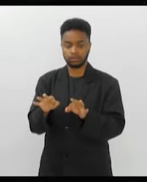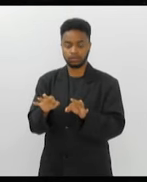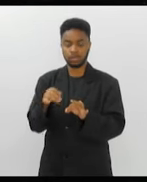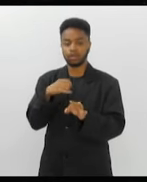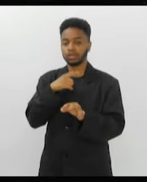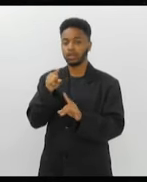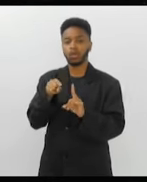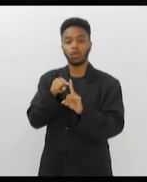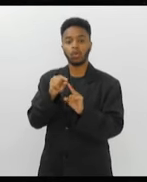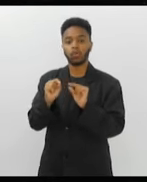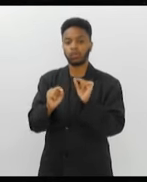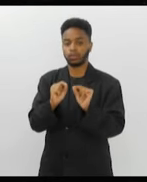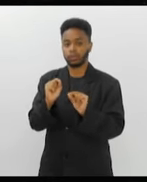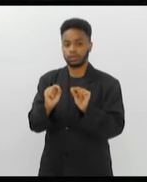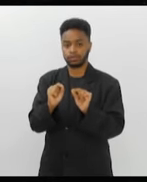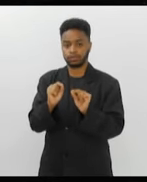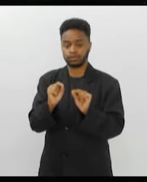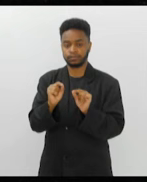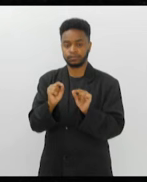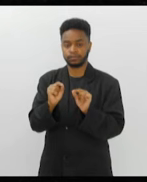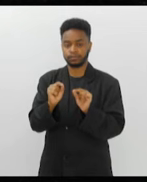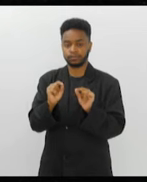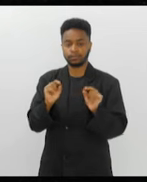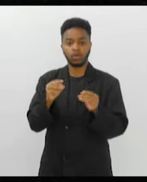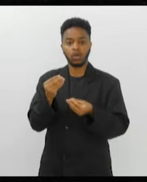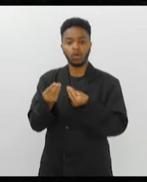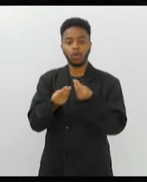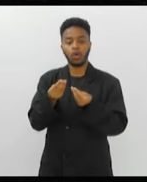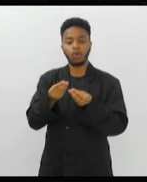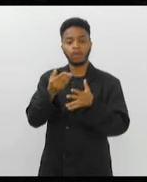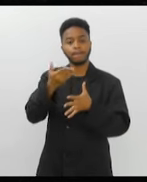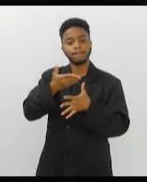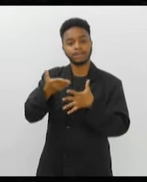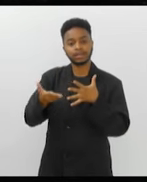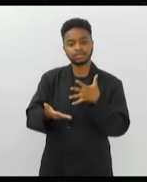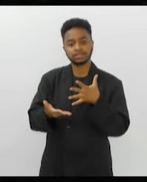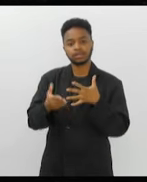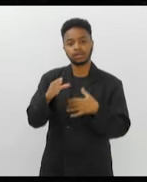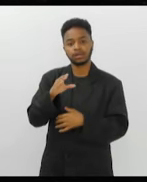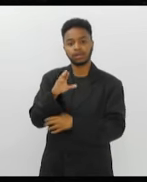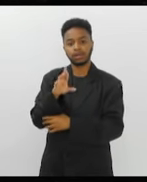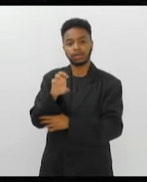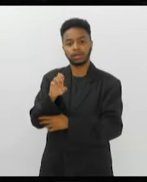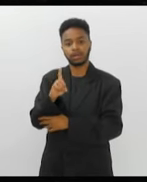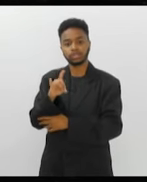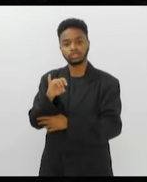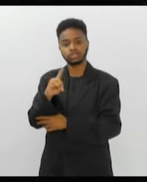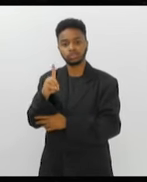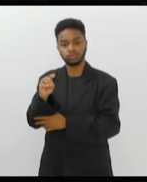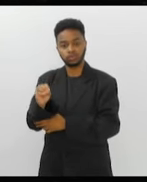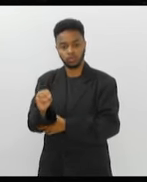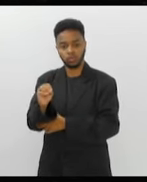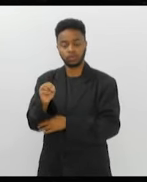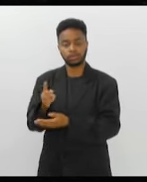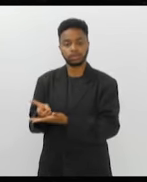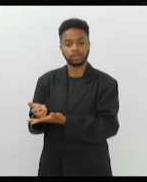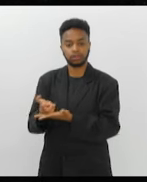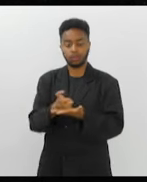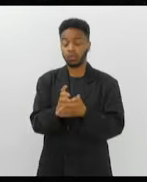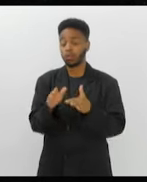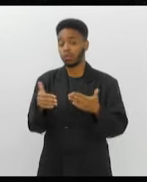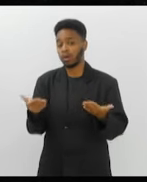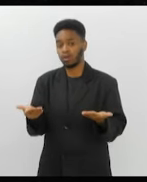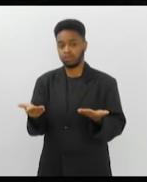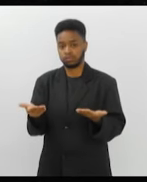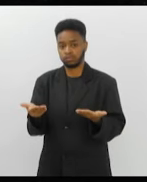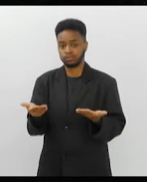visa a forma do Estado parcelar créditos tributários que ele tem. Qual o crédito